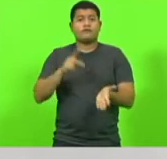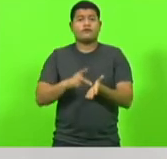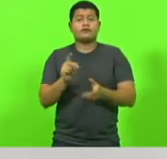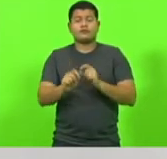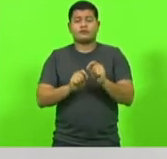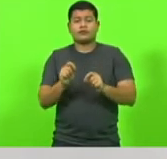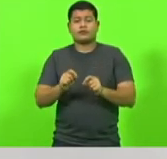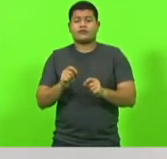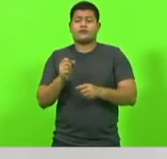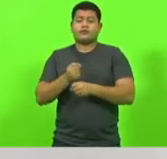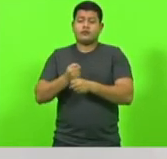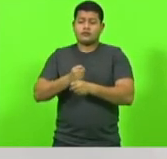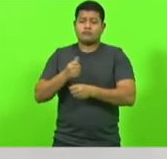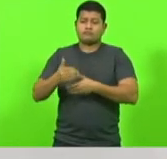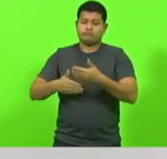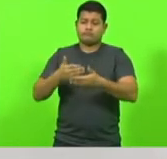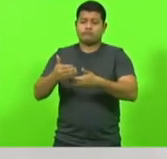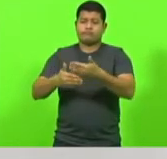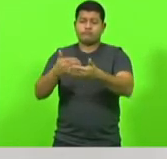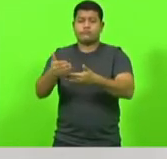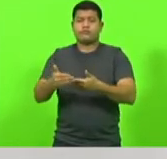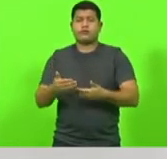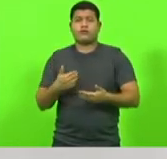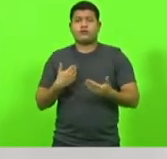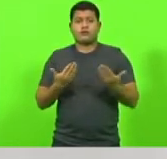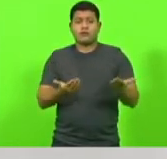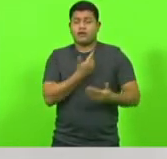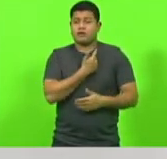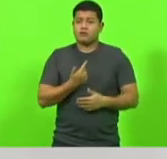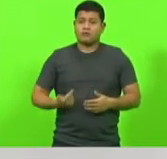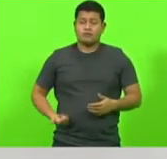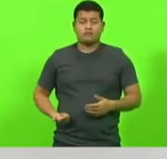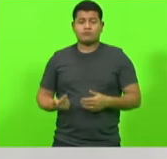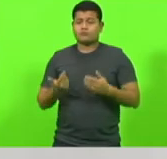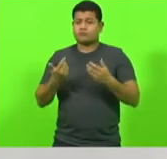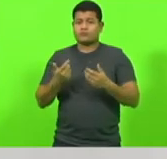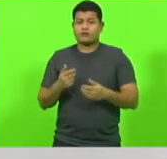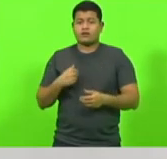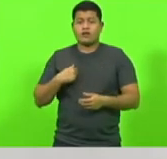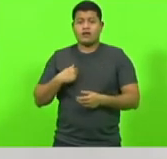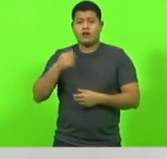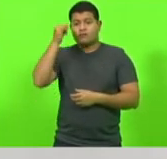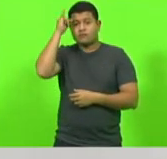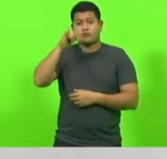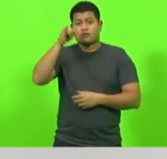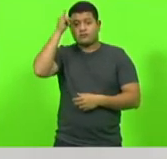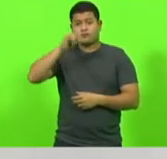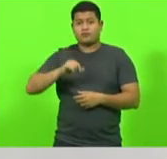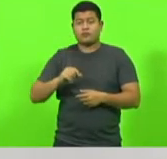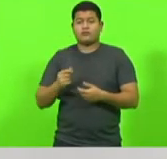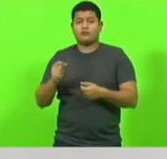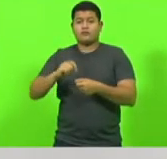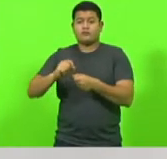passou, 2015 passou, o Estado continuou não fazendo a licitação e agora, na semana passada,